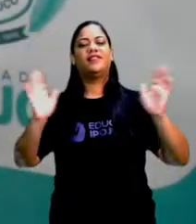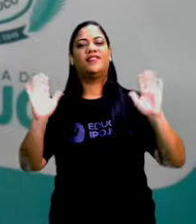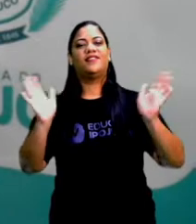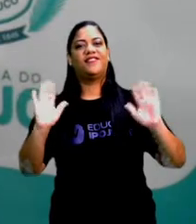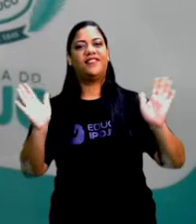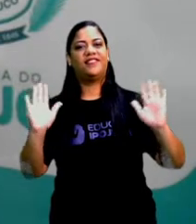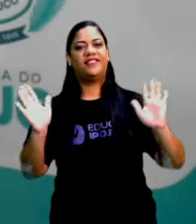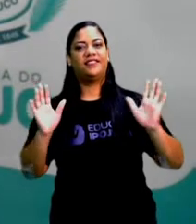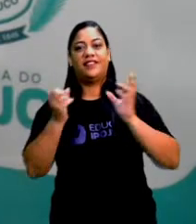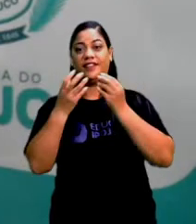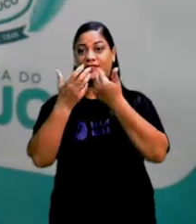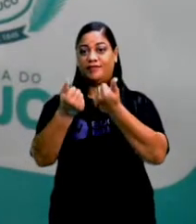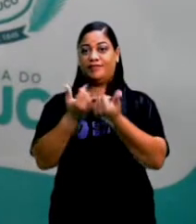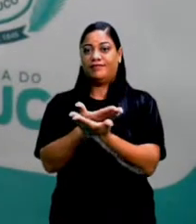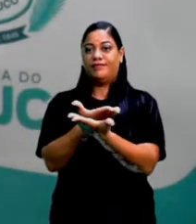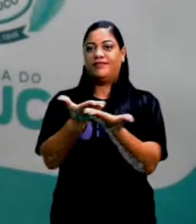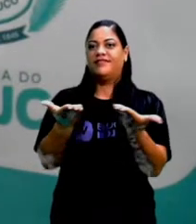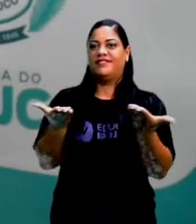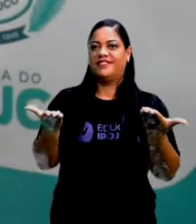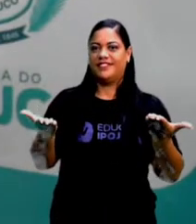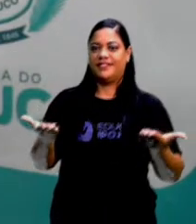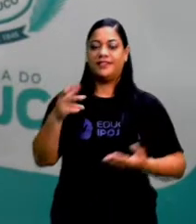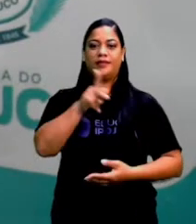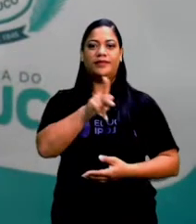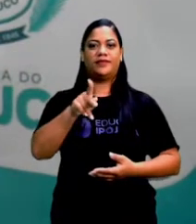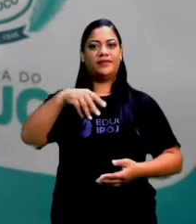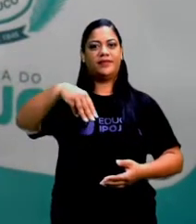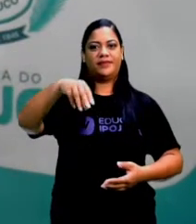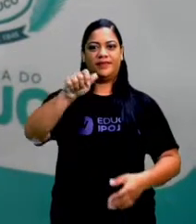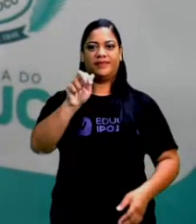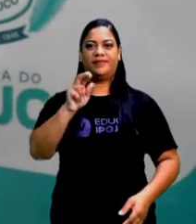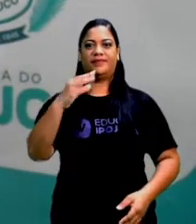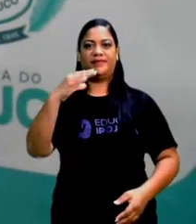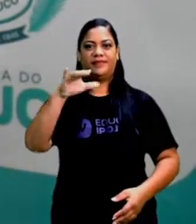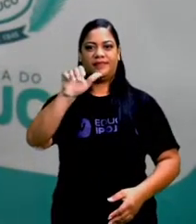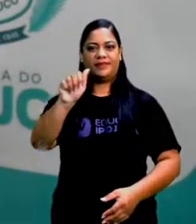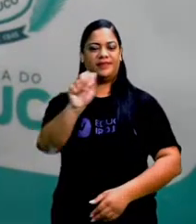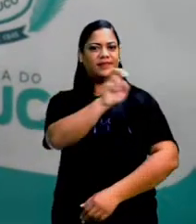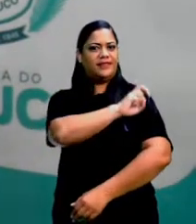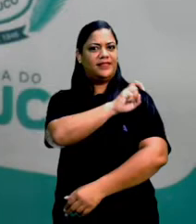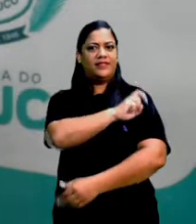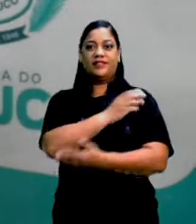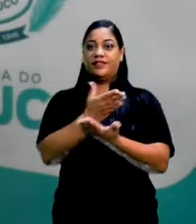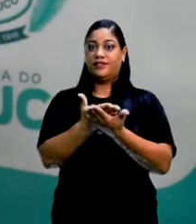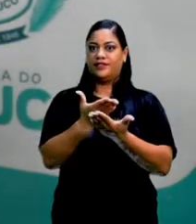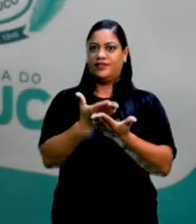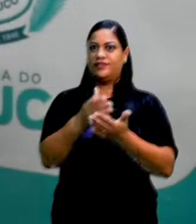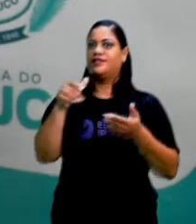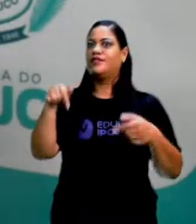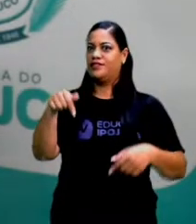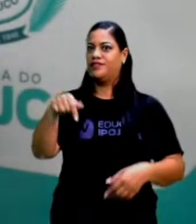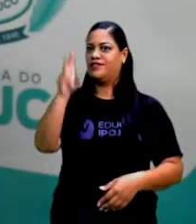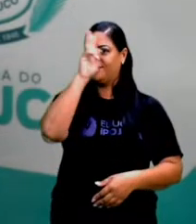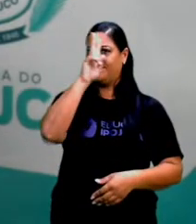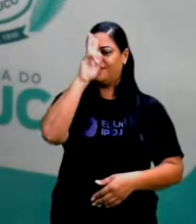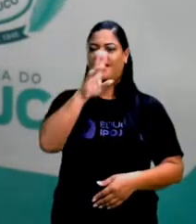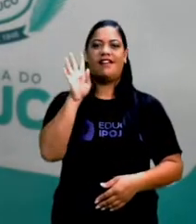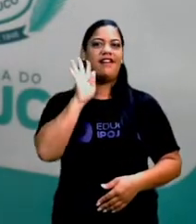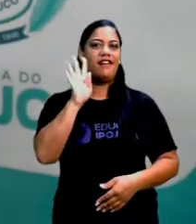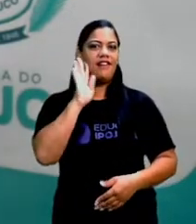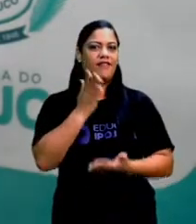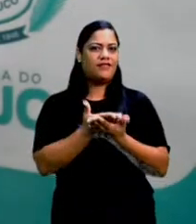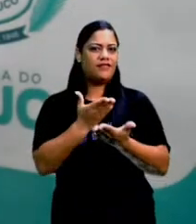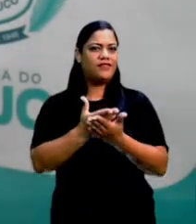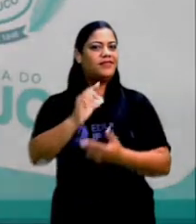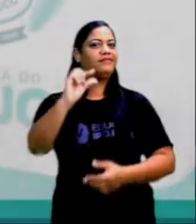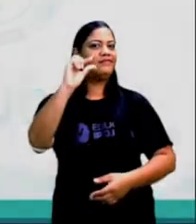Olá, pessoal, tudo bem com vocês? Sou a professora Márcia Firmino, do quinto ano, e nossa aula de história está bem legal. Vamos estudar